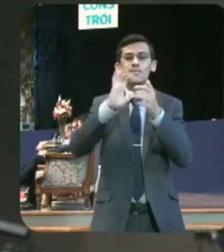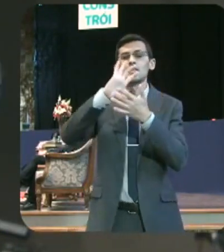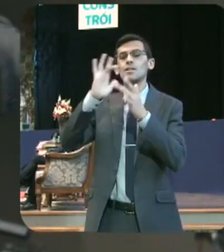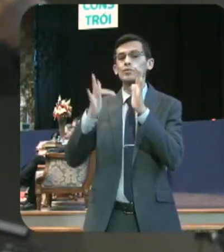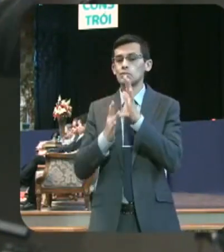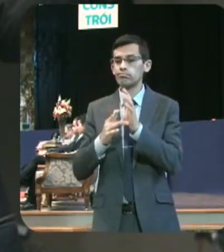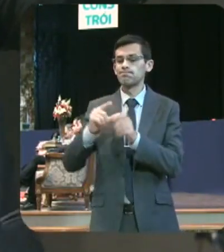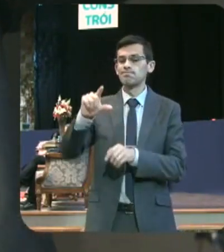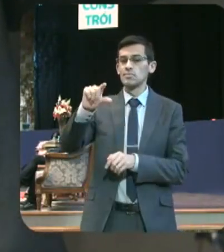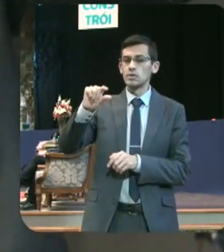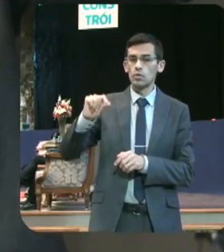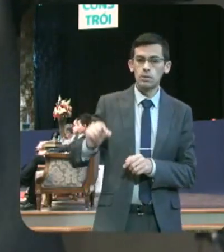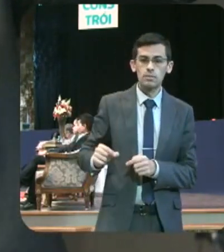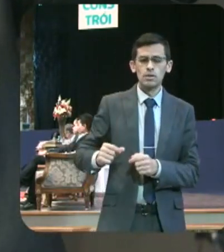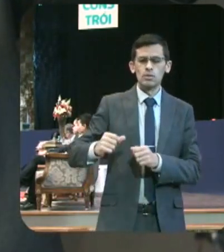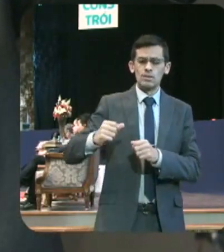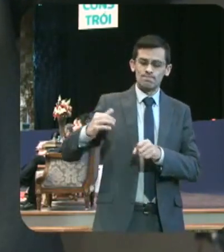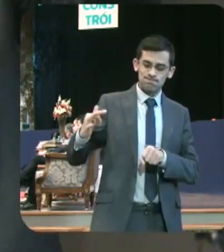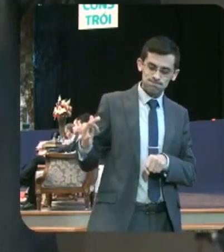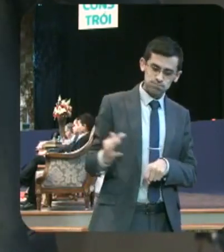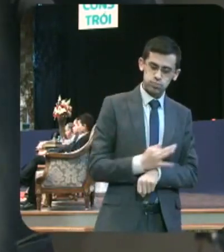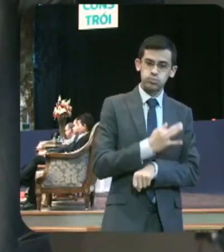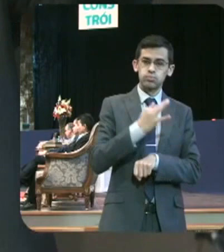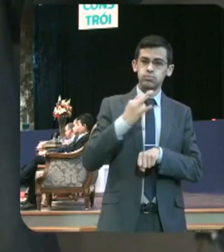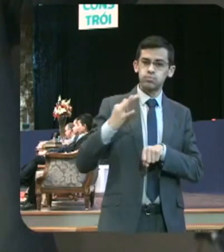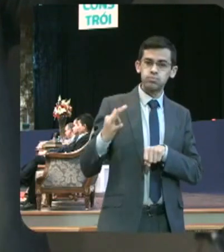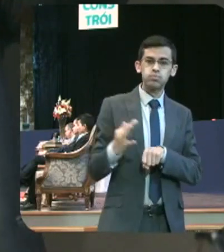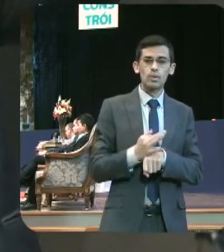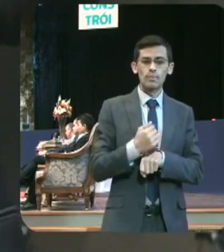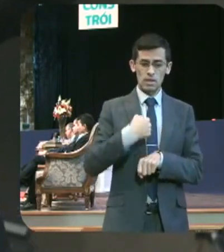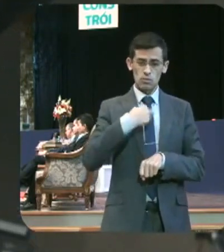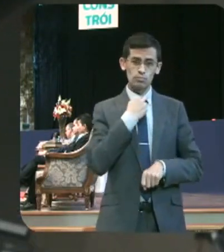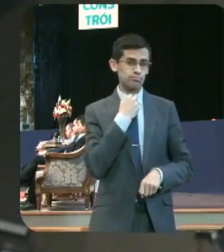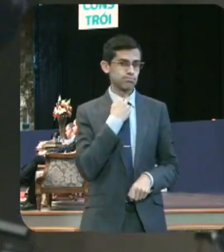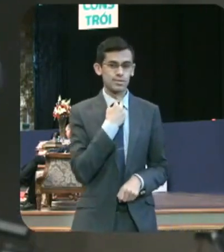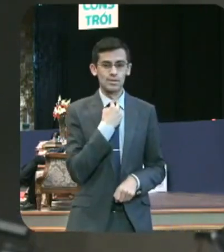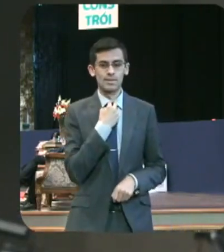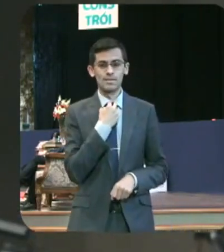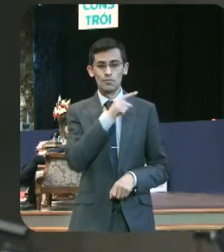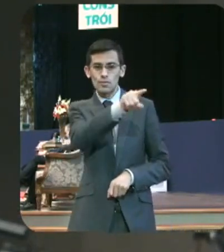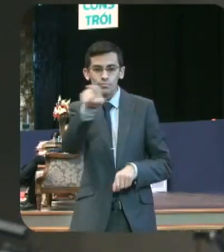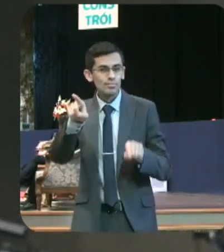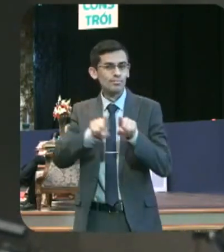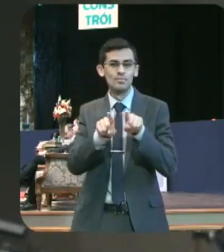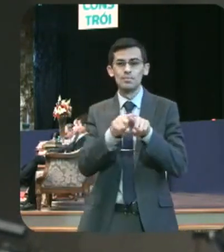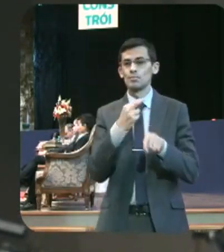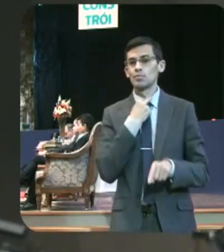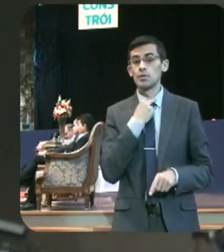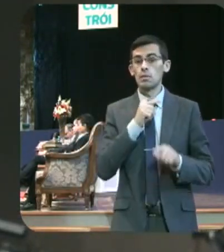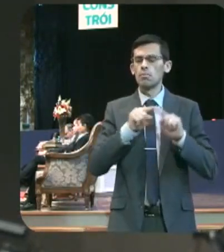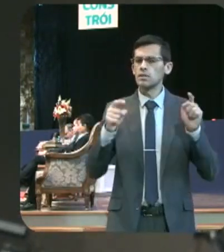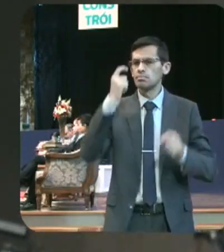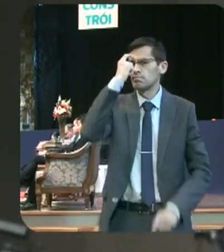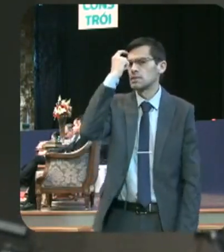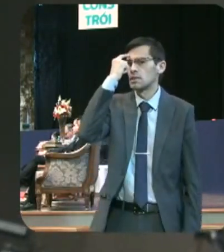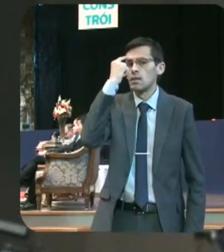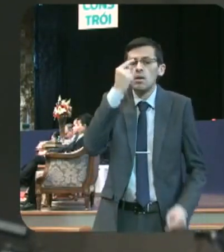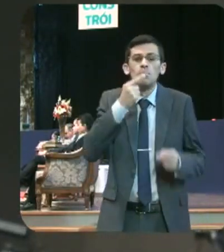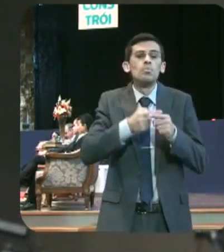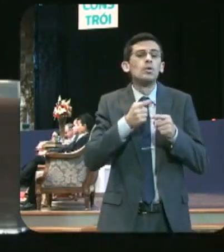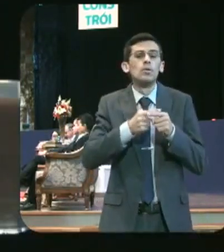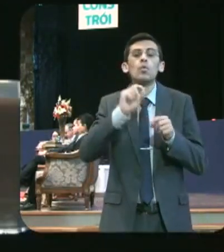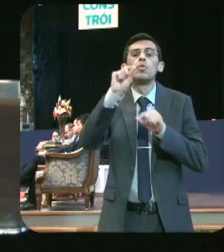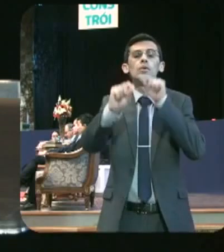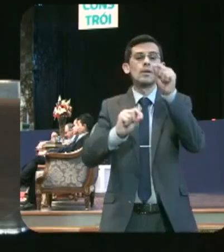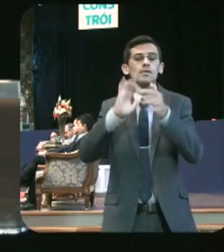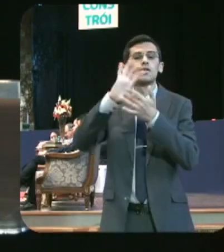ele carregou com ele aquilo que a gente não podia enfrentar ou carregar. E a pergunta é: o que ele está